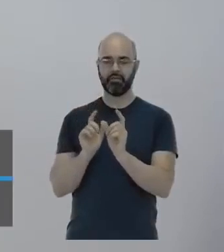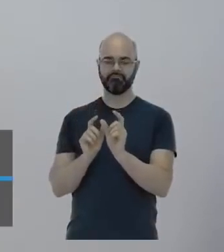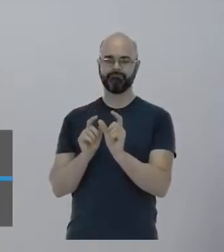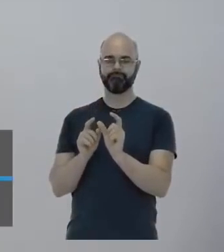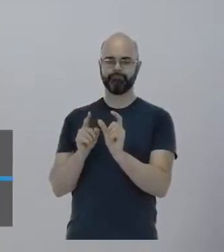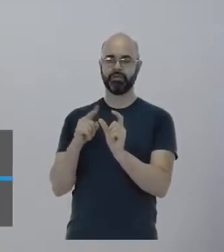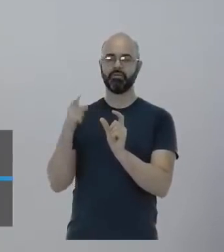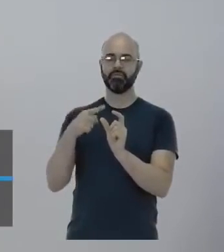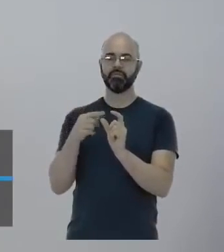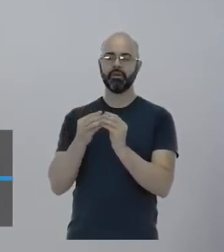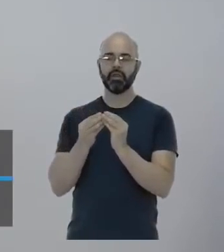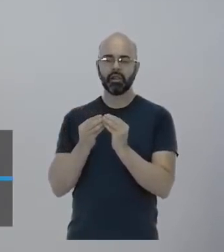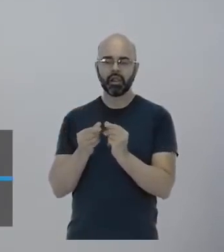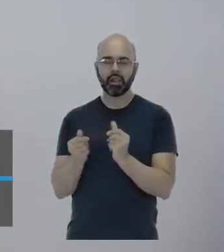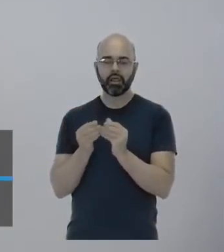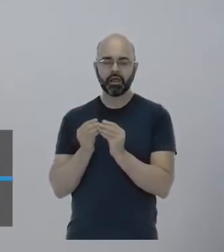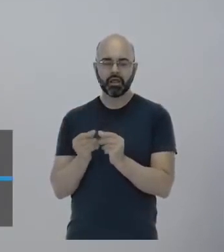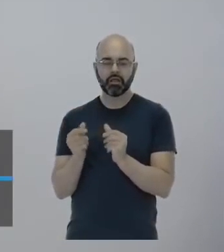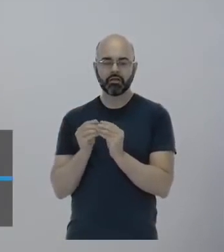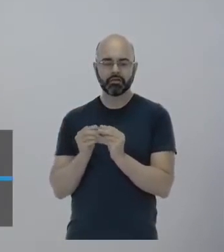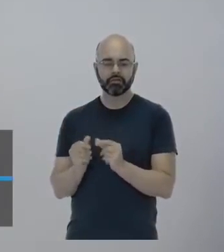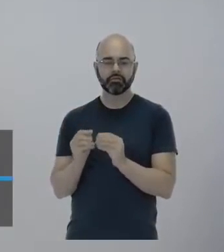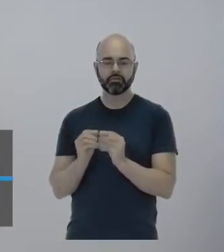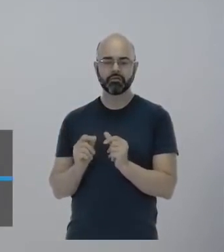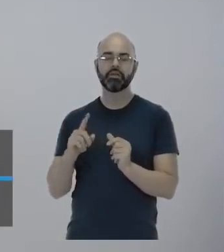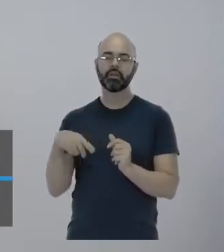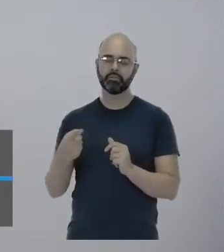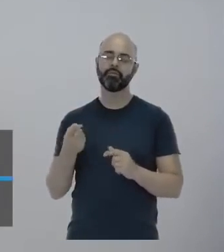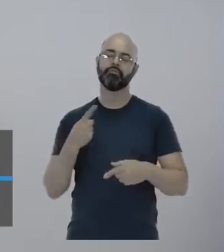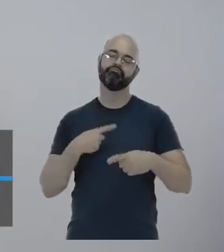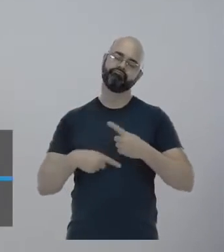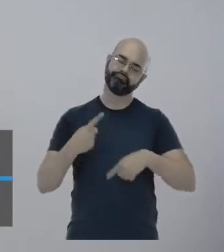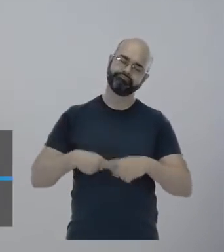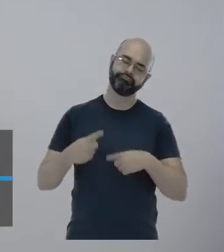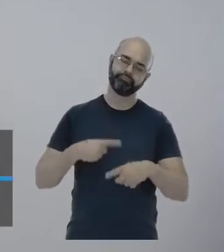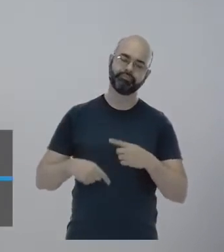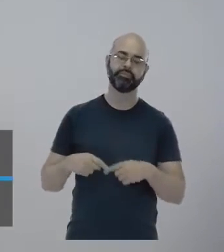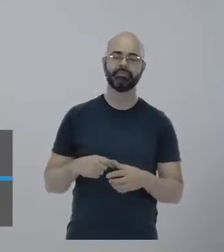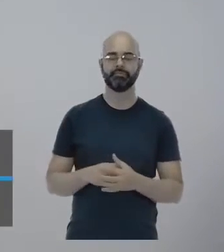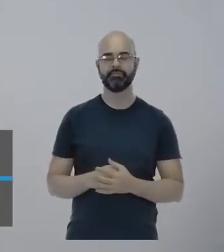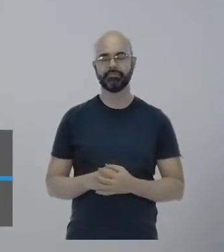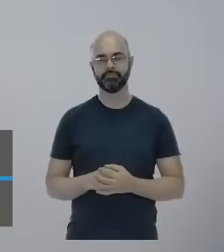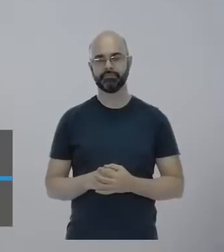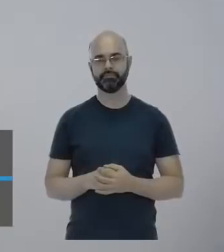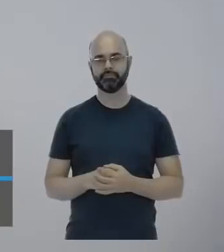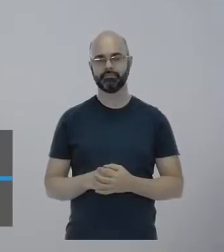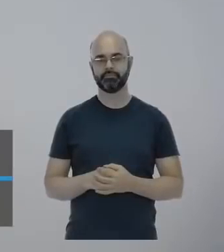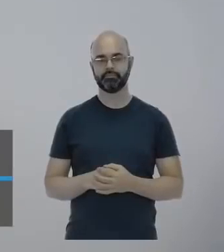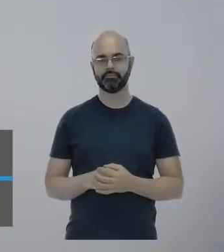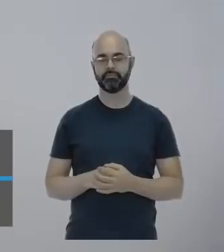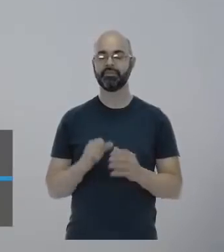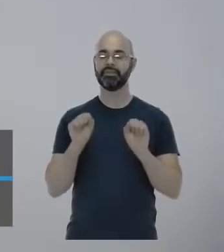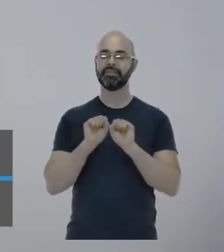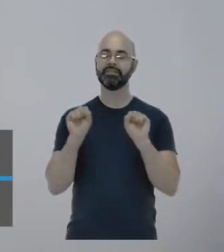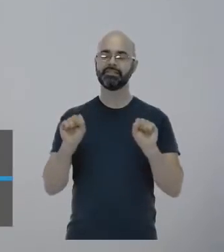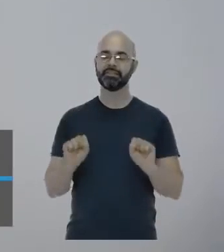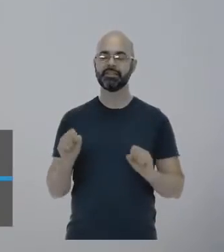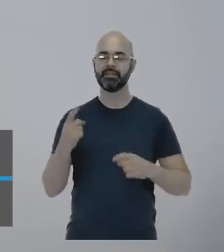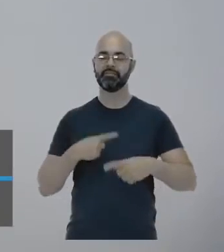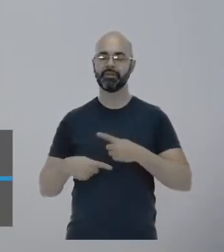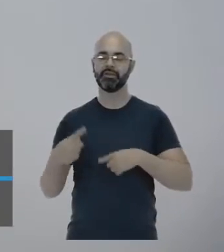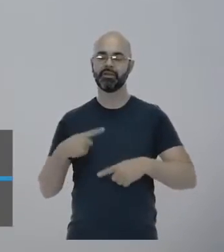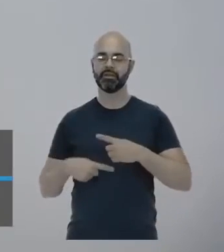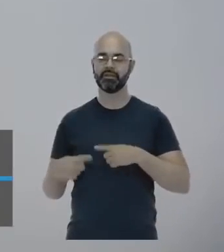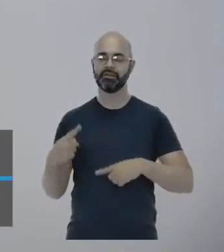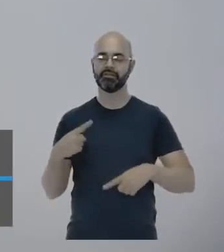é quebrado em partículas menores para depois circular. O Guilherme está dizendo sistema circulatório,